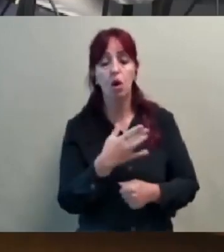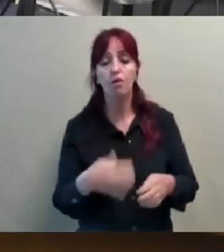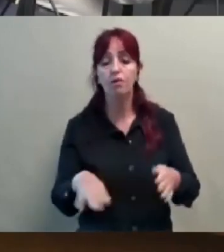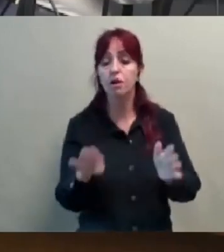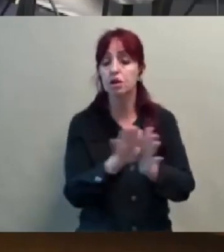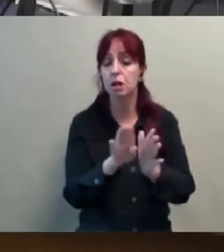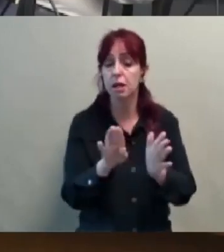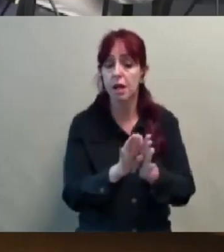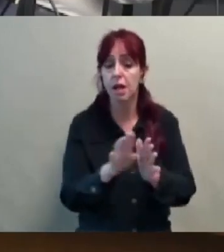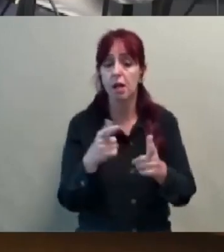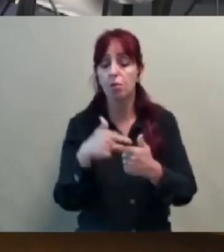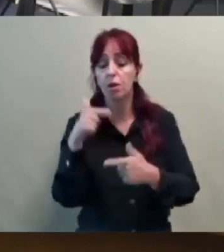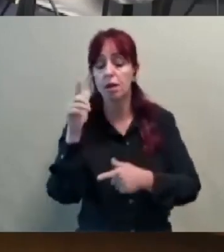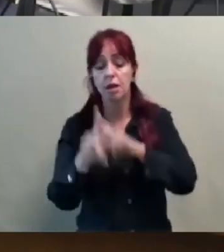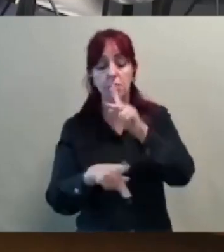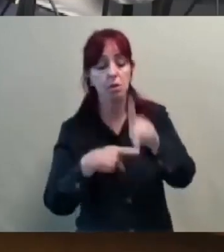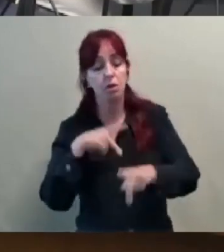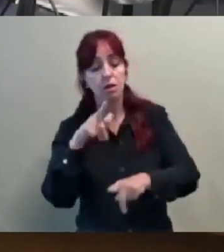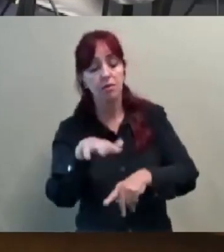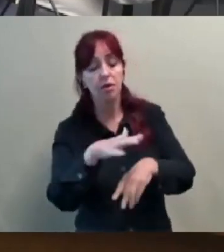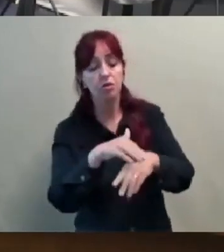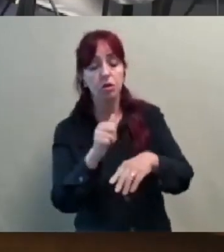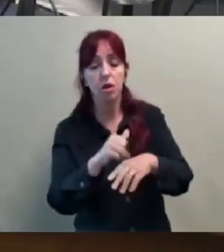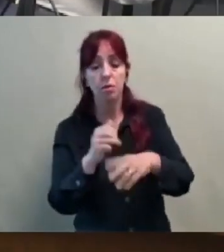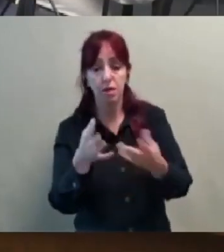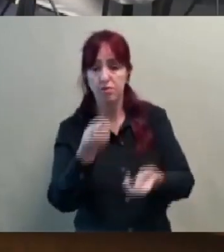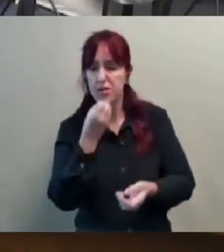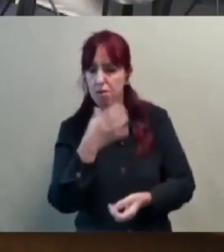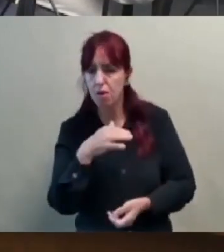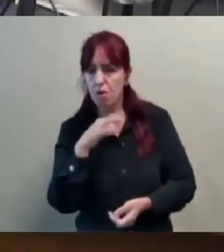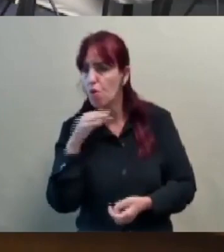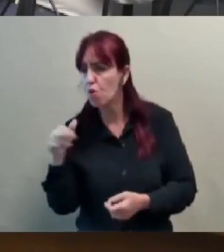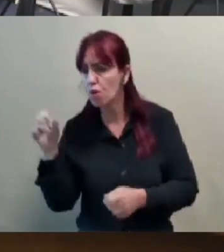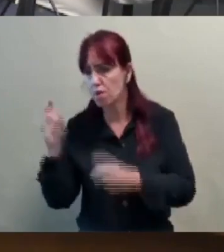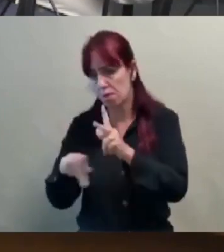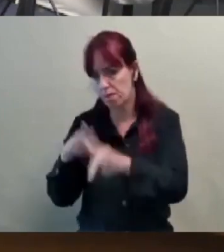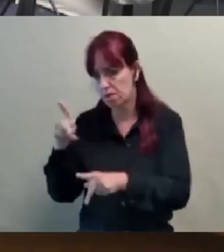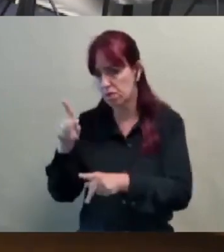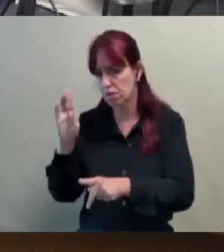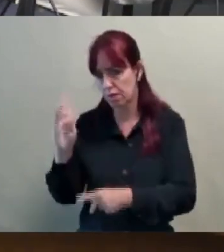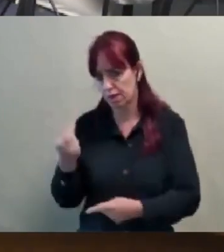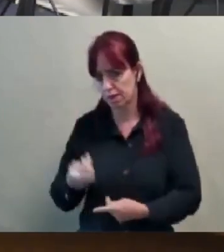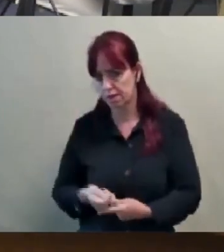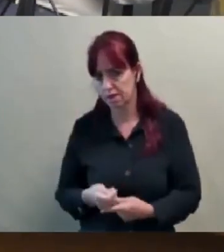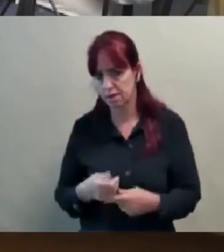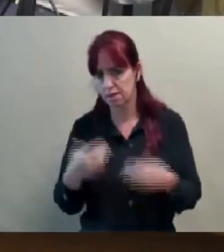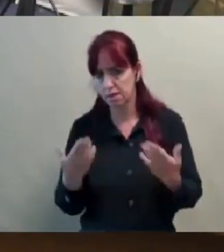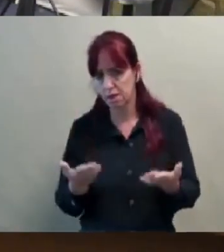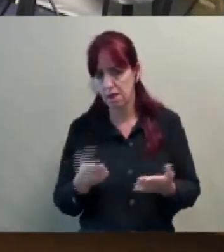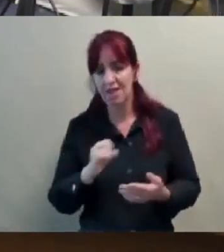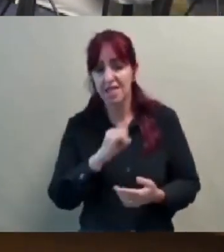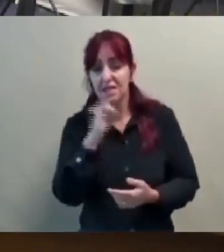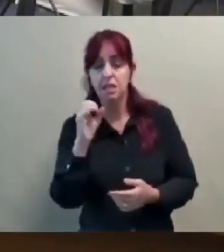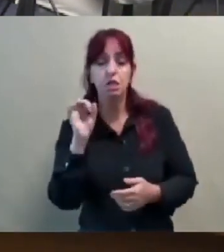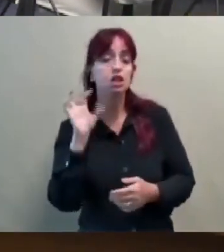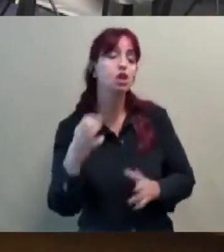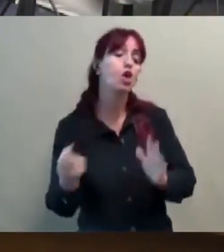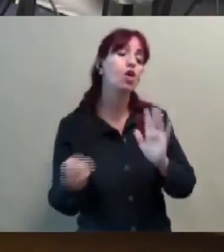estavam lá no chamamento, será que isso vai ser bom ou ruim para a população? Agora, se fosse só carimbar